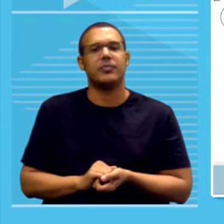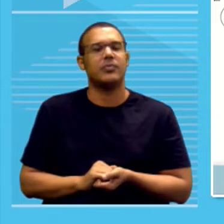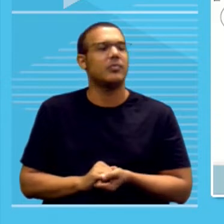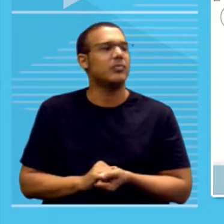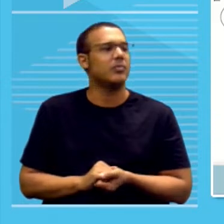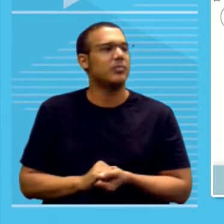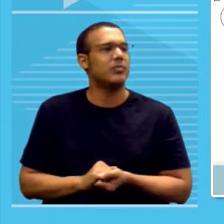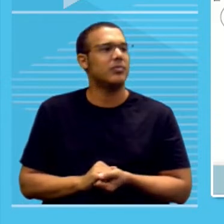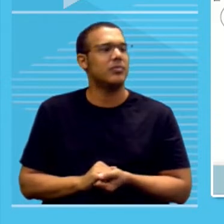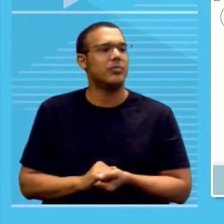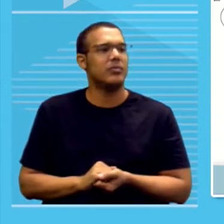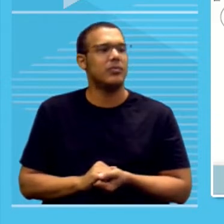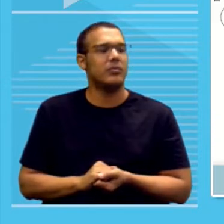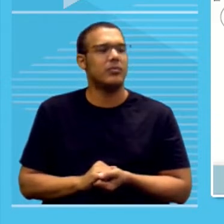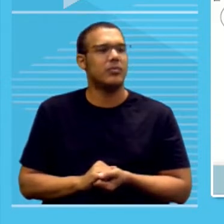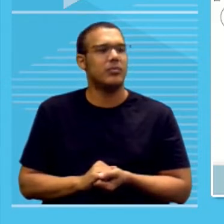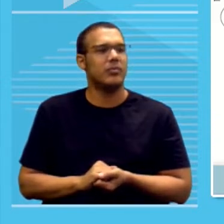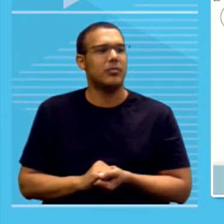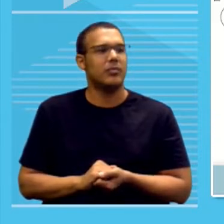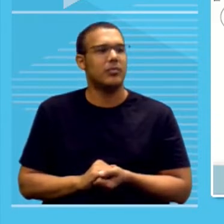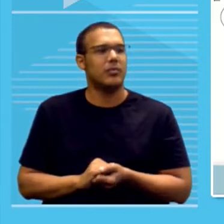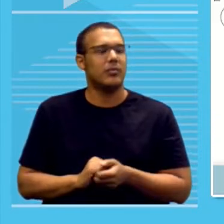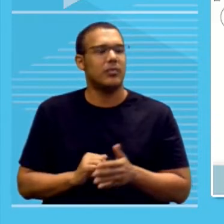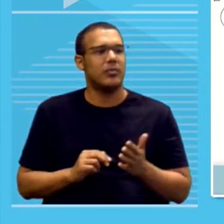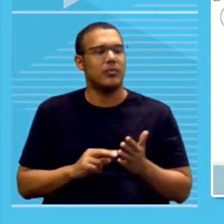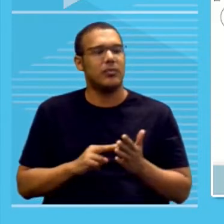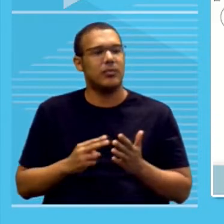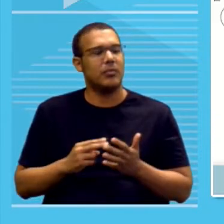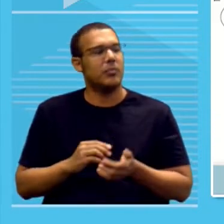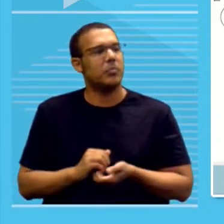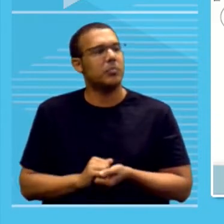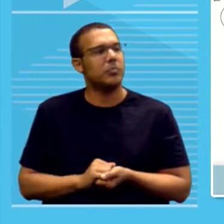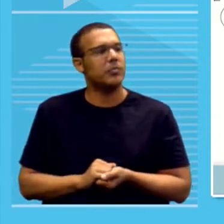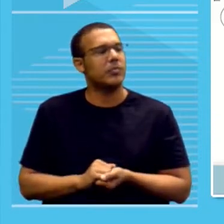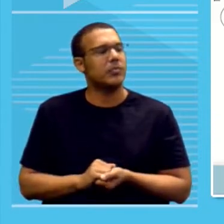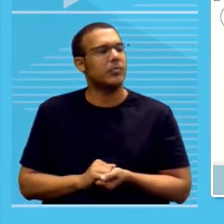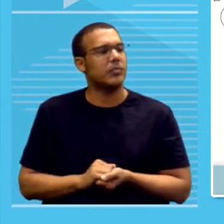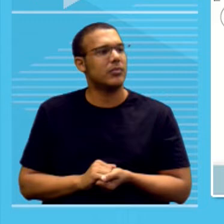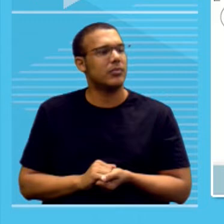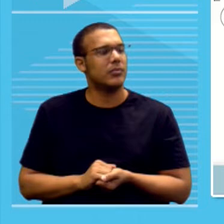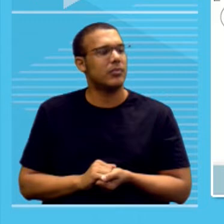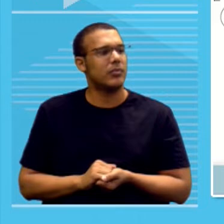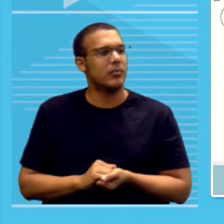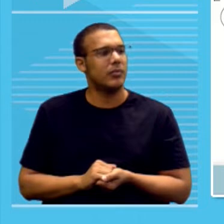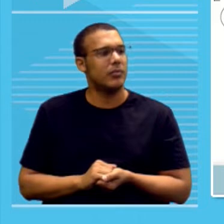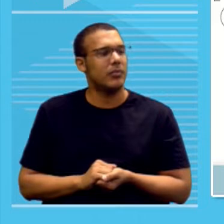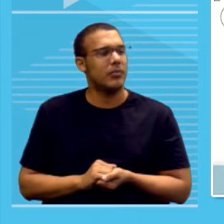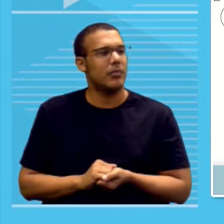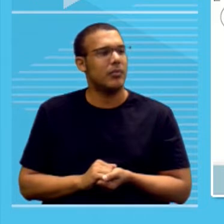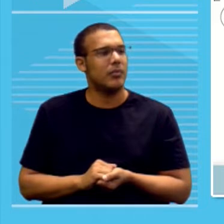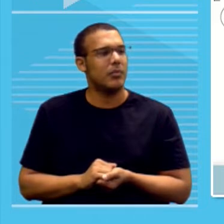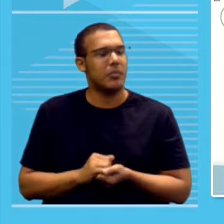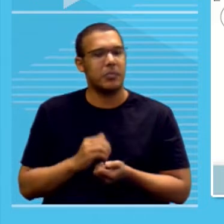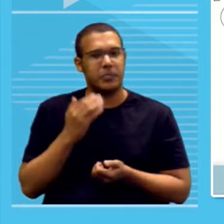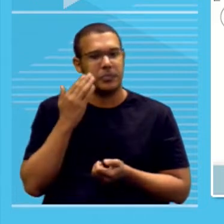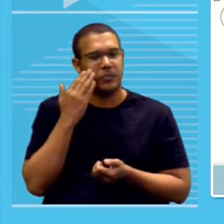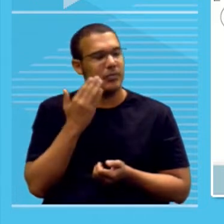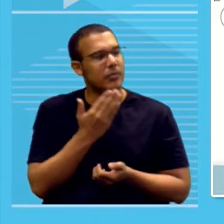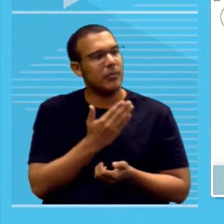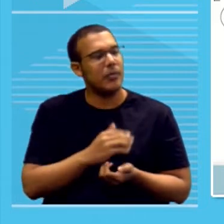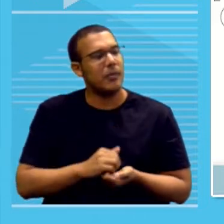quadrado do segundo Esse é o quadrado da soma de dois termos esse aqui é com menos é o quadrado do primeiro